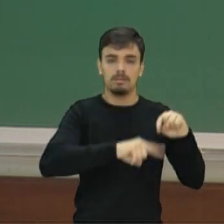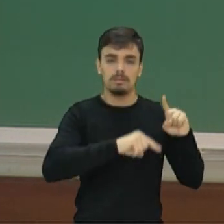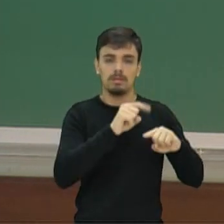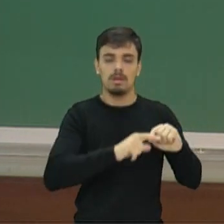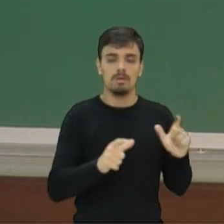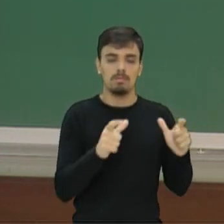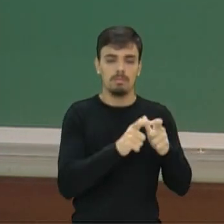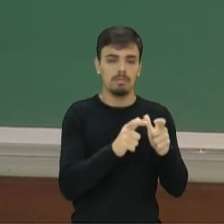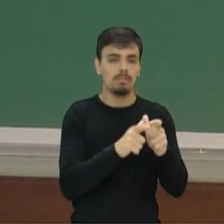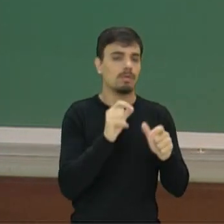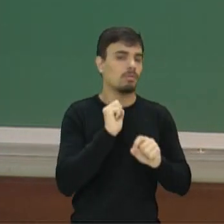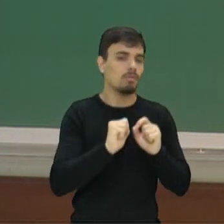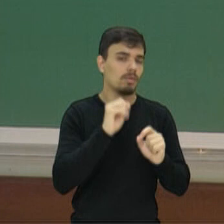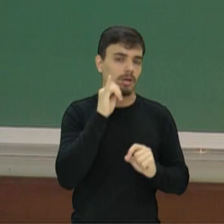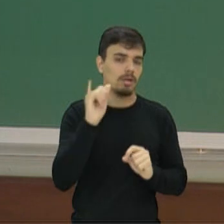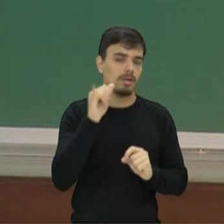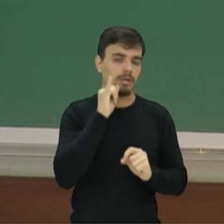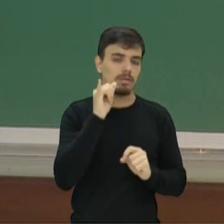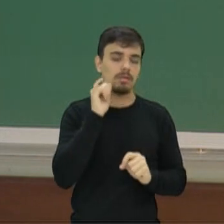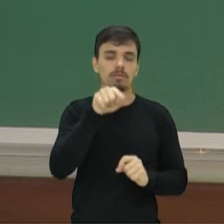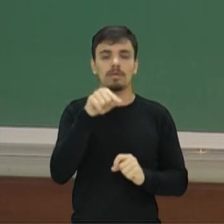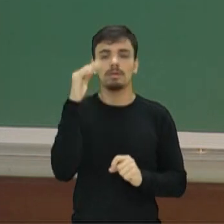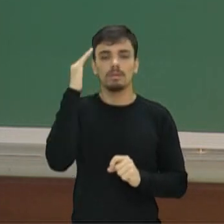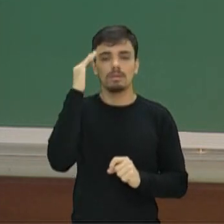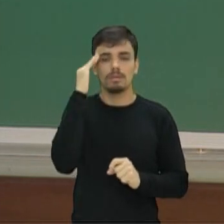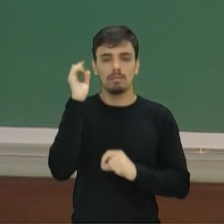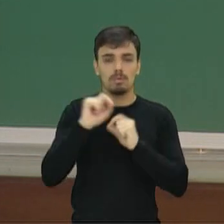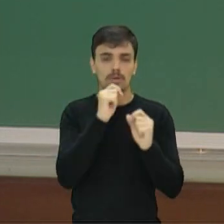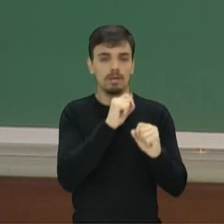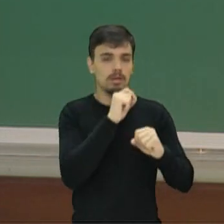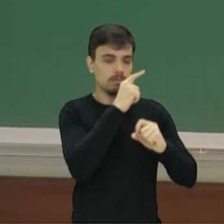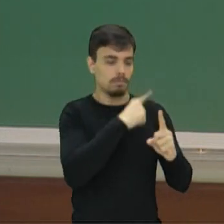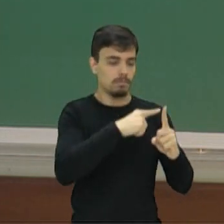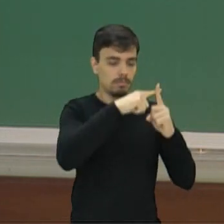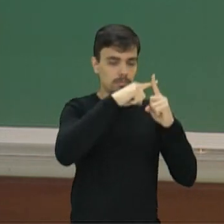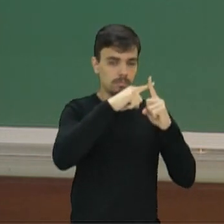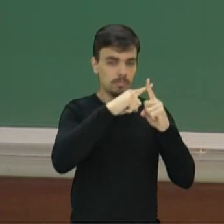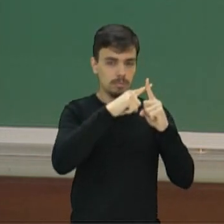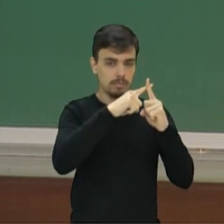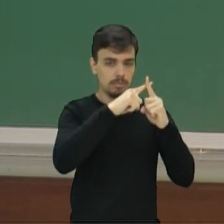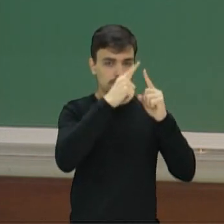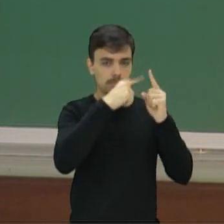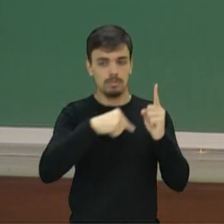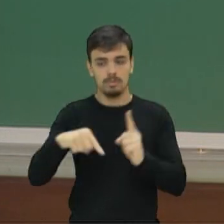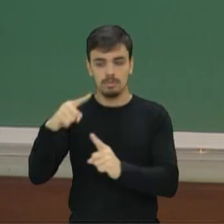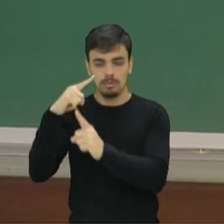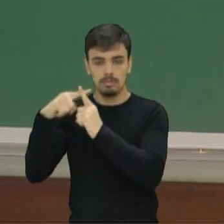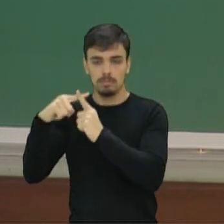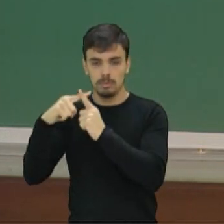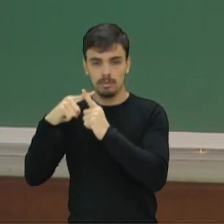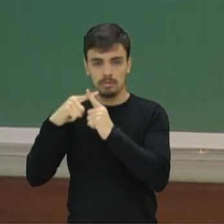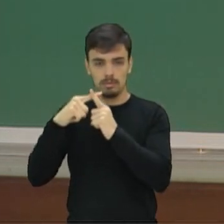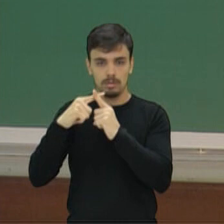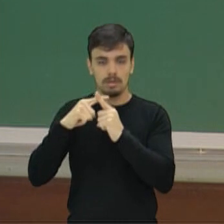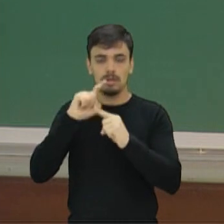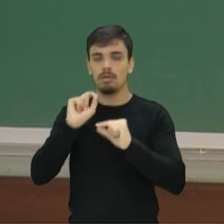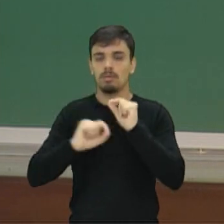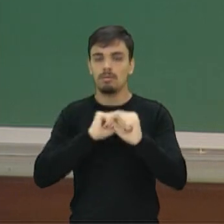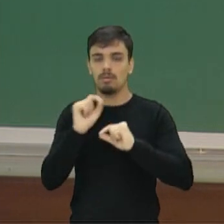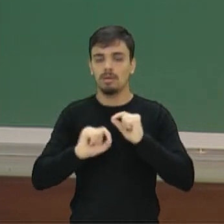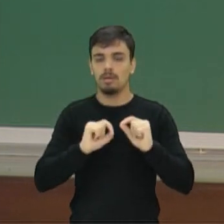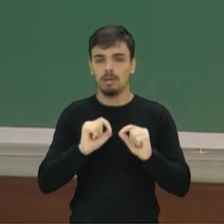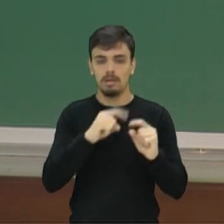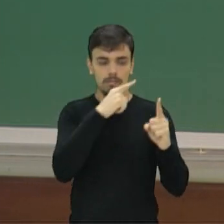elétricas. E você sabe, pessoal, que uma carga positiva, ela repele uma carga positiva. Ou seja, o famoso